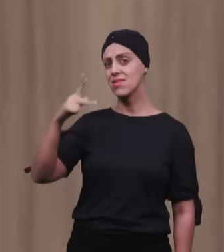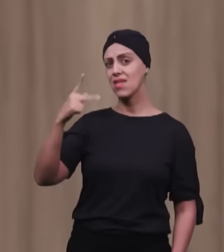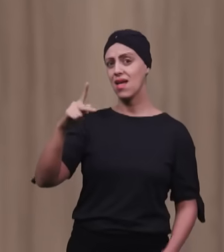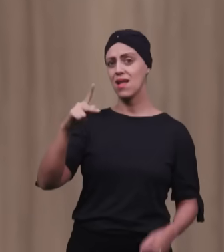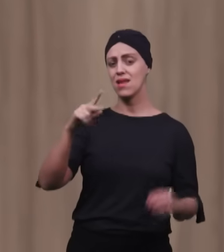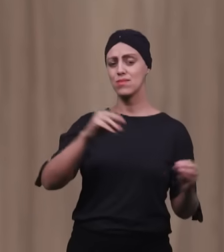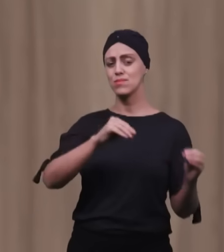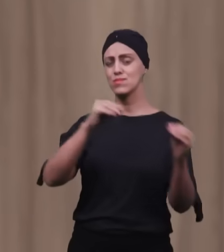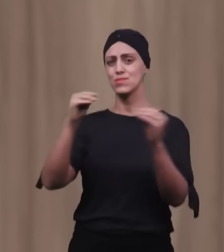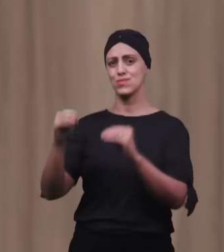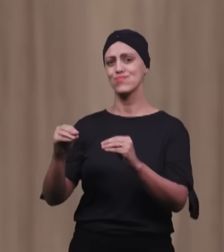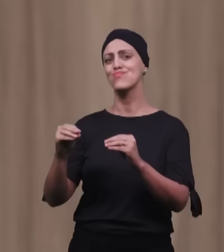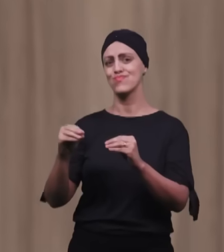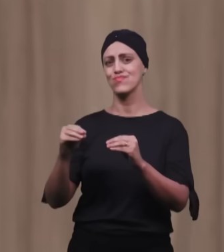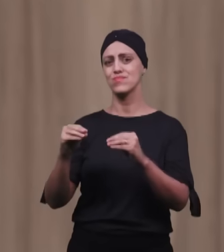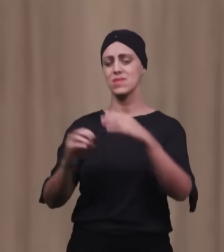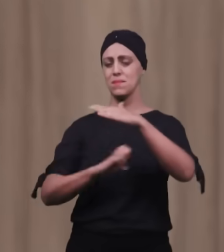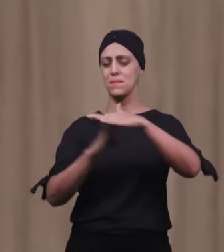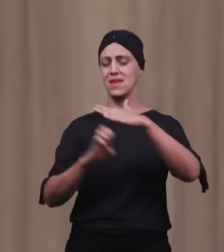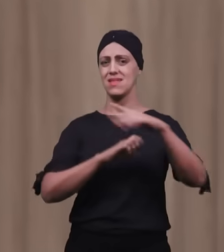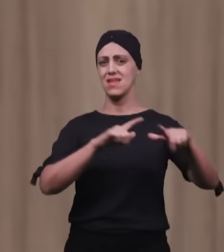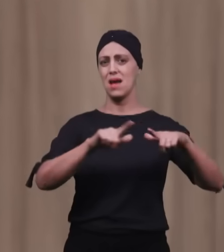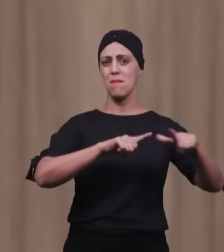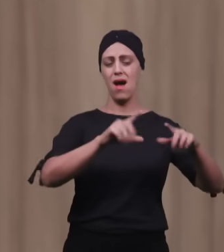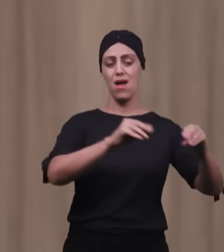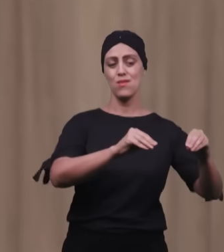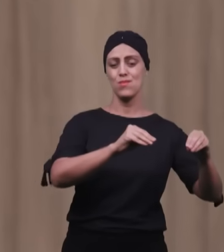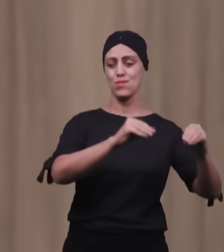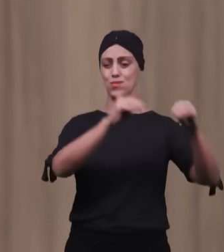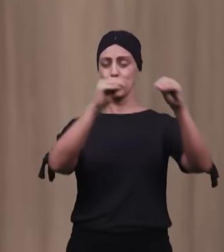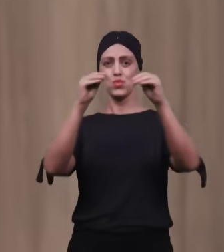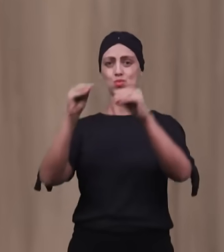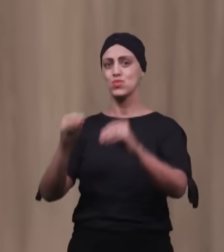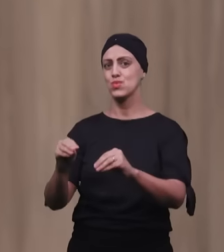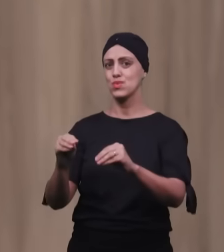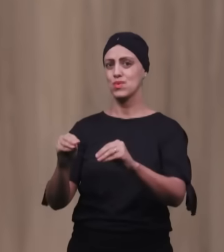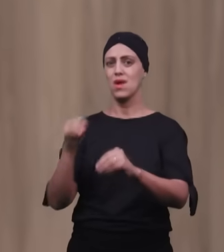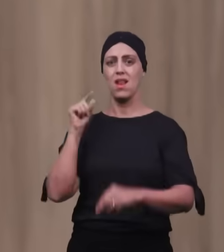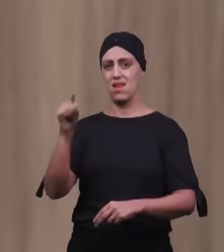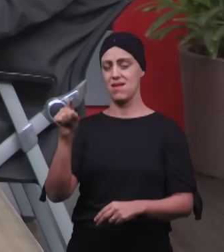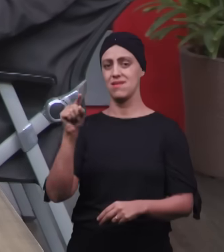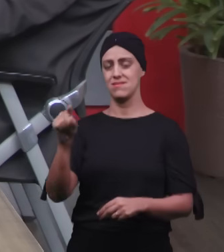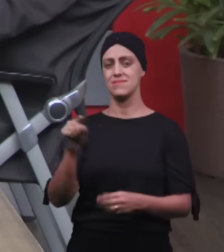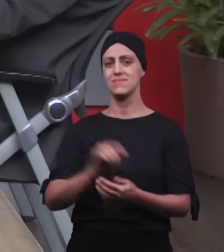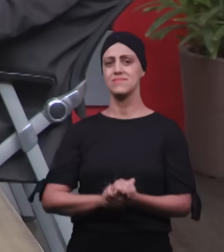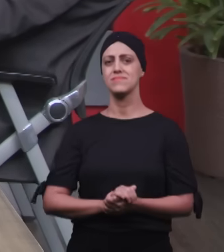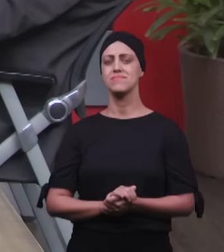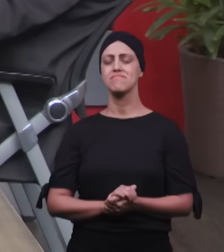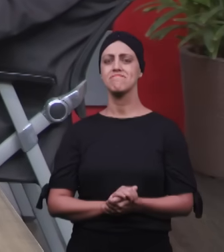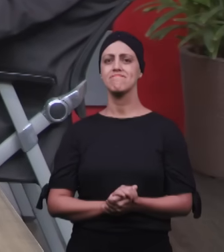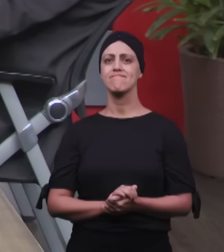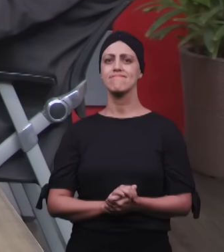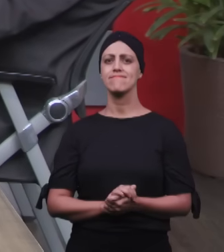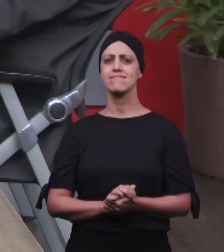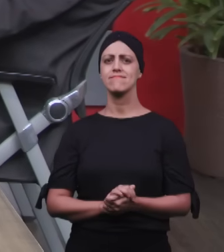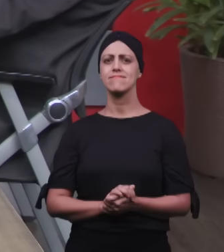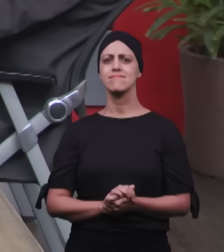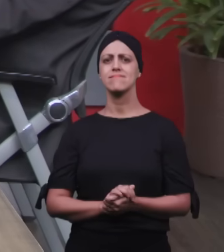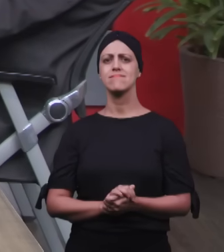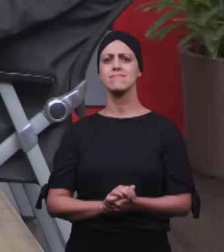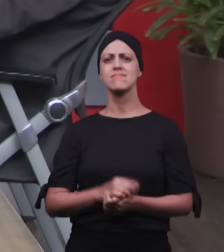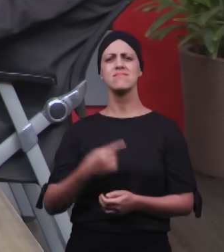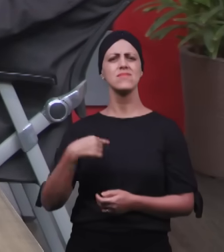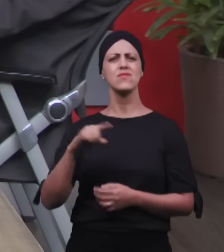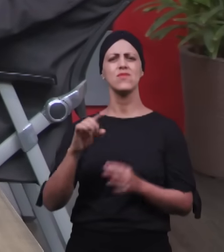da empresa que trabalha para o Chile e eles foram transferidos para lá ele foi transferido e eles